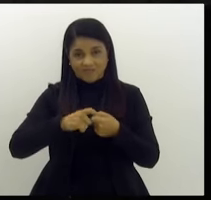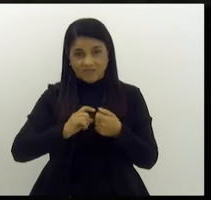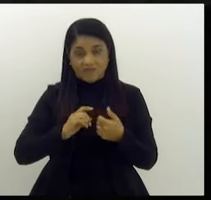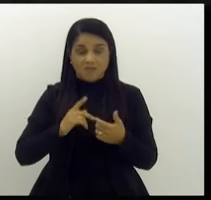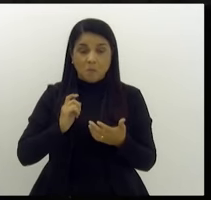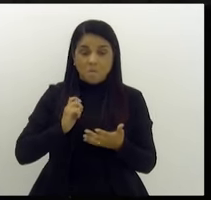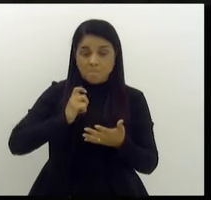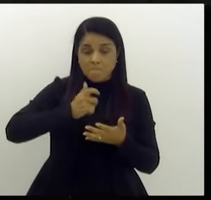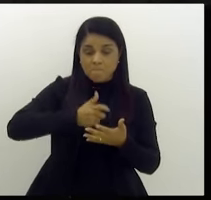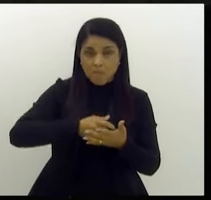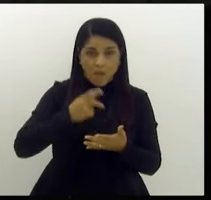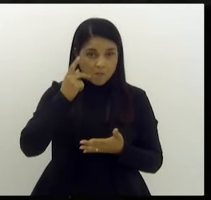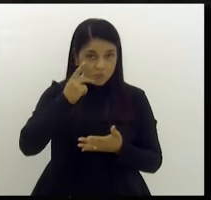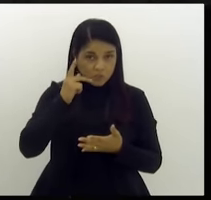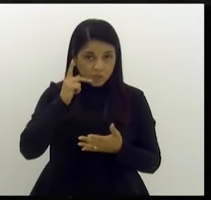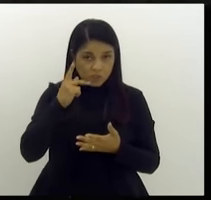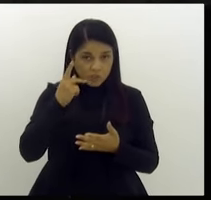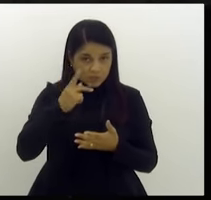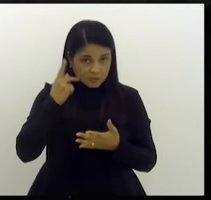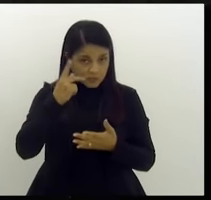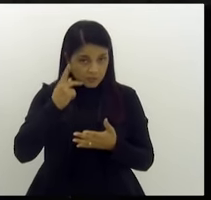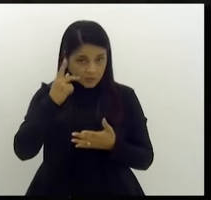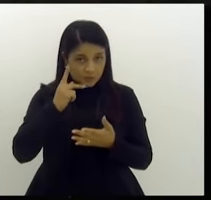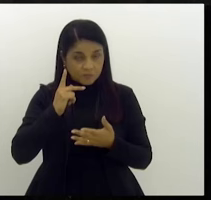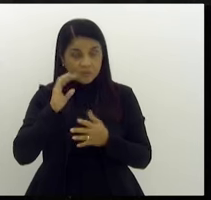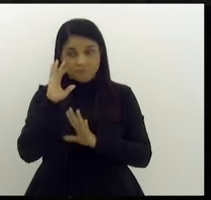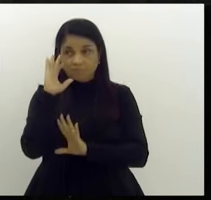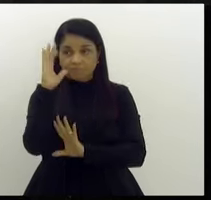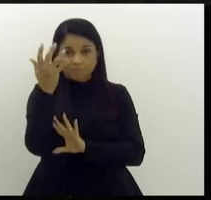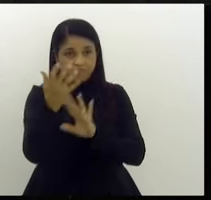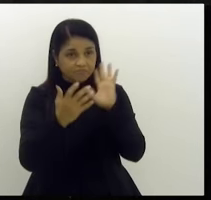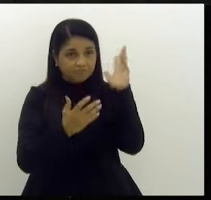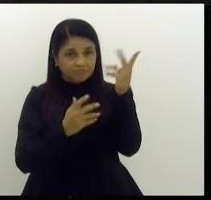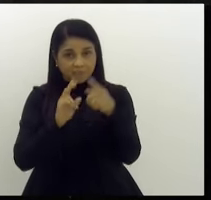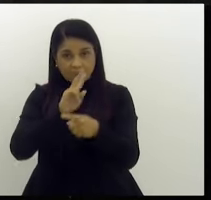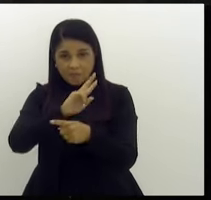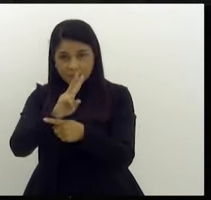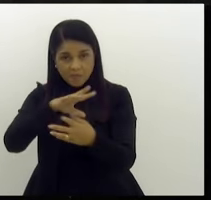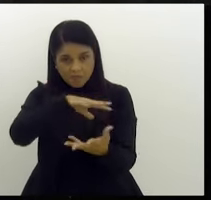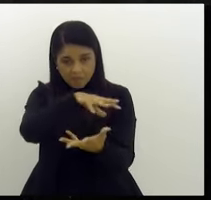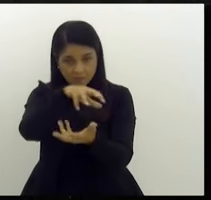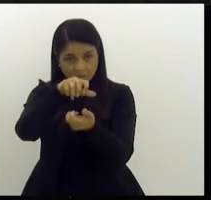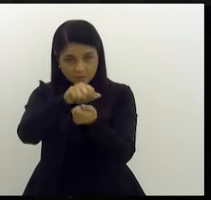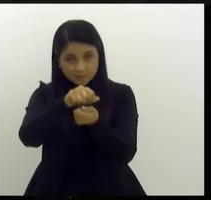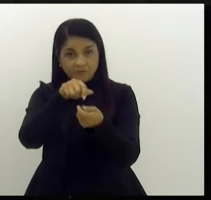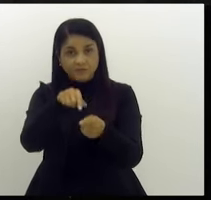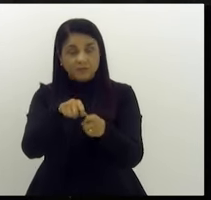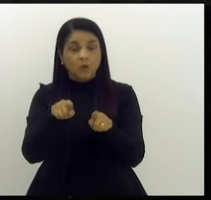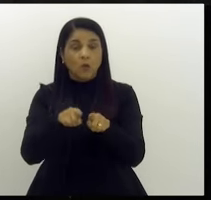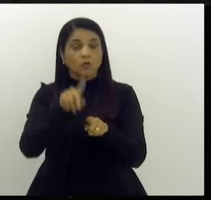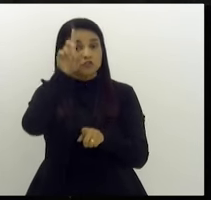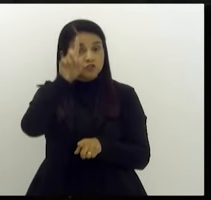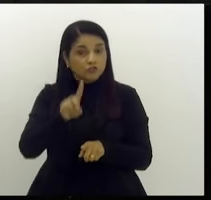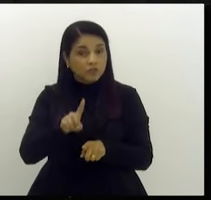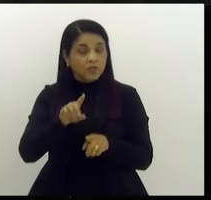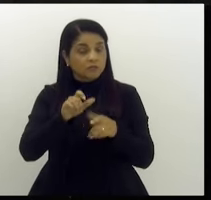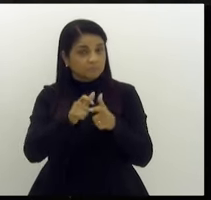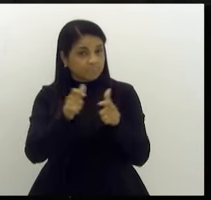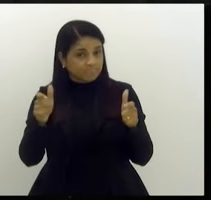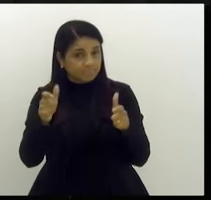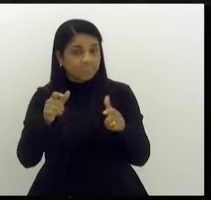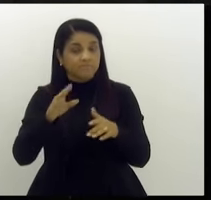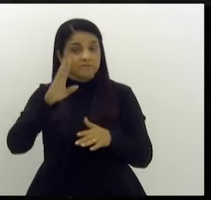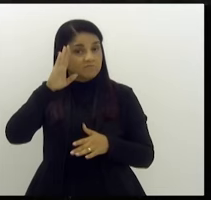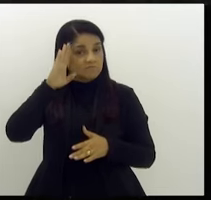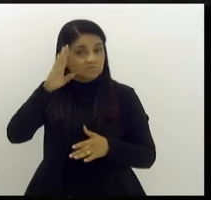políticas ambientais necessárias seja da preservação ambiental ou da Ampliação de direitos fundamentais como o acesso